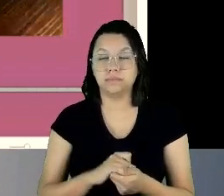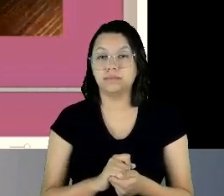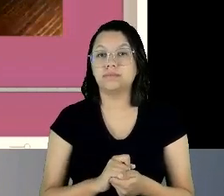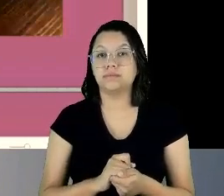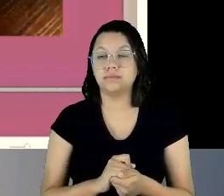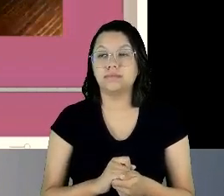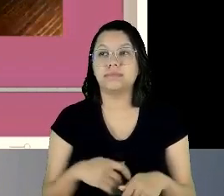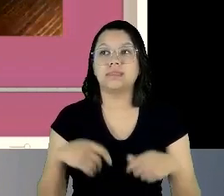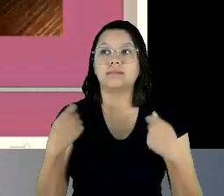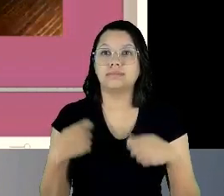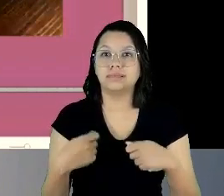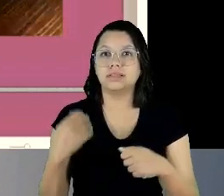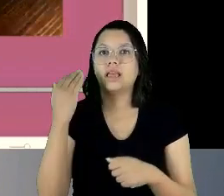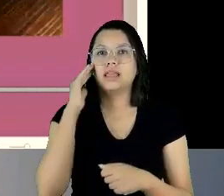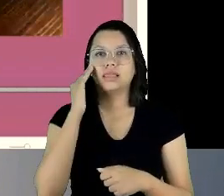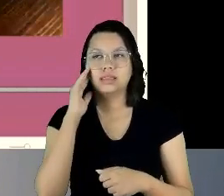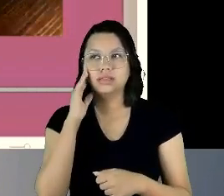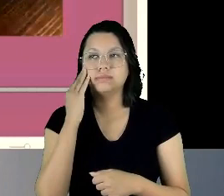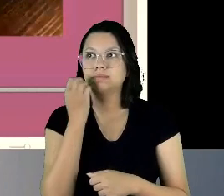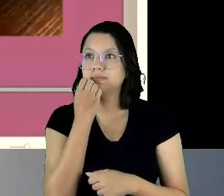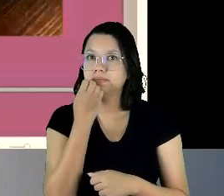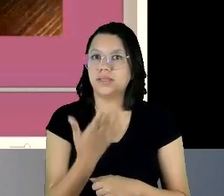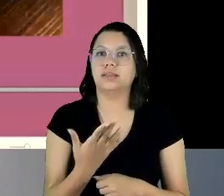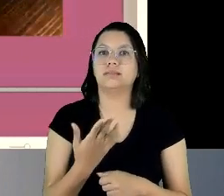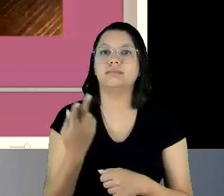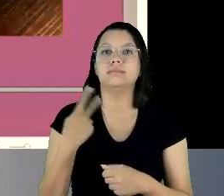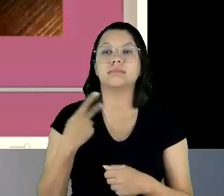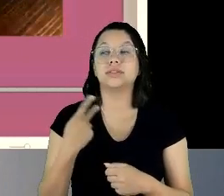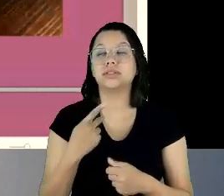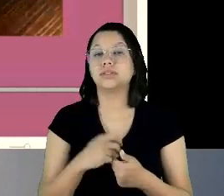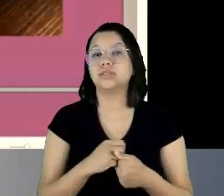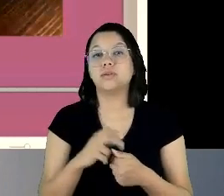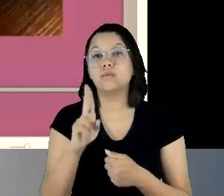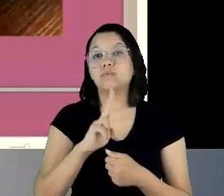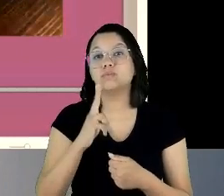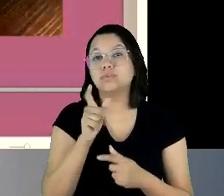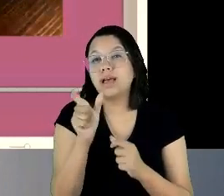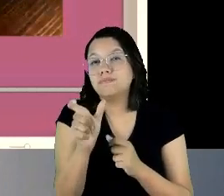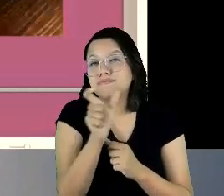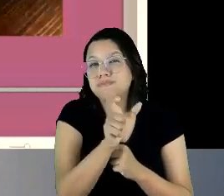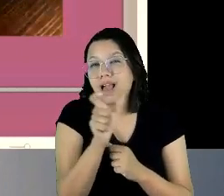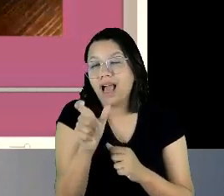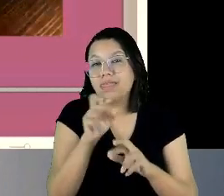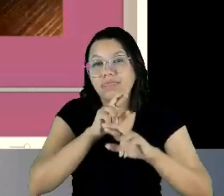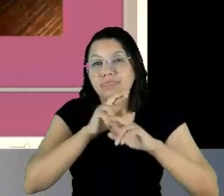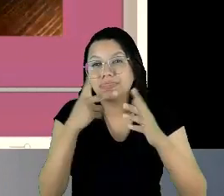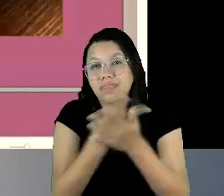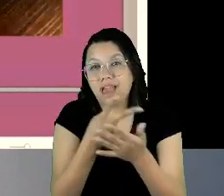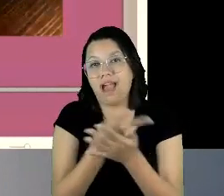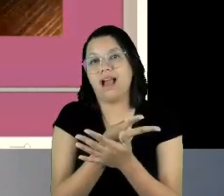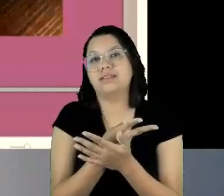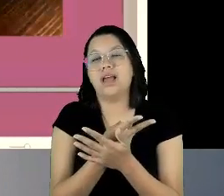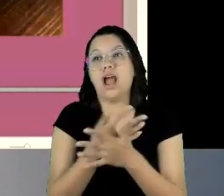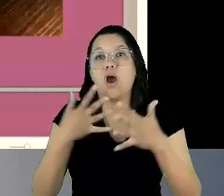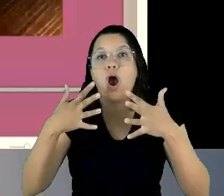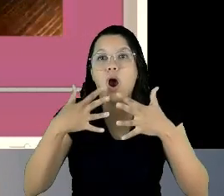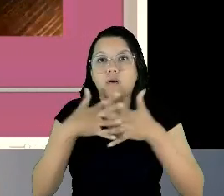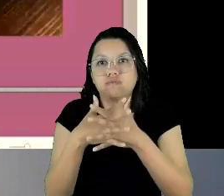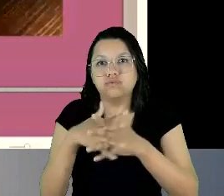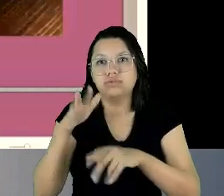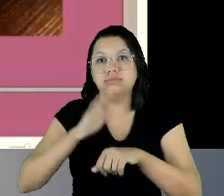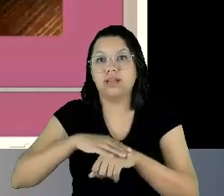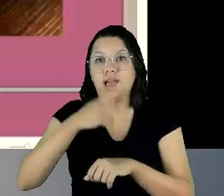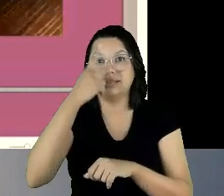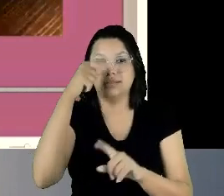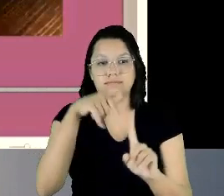que precisa ser muito bem compreendido para que a gente não use as palavras erradas e não confunda ainda mais